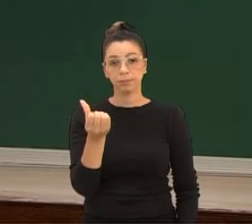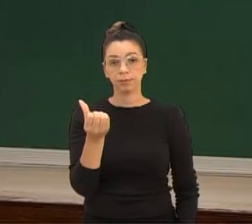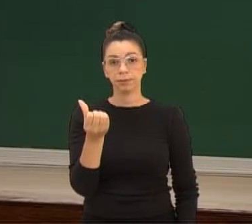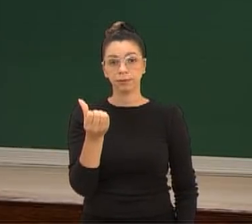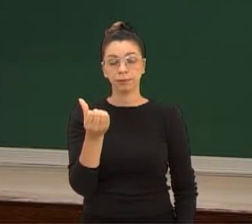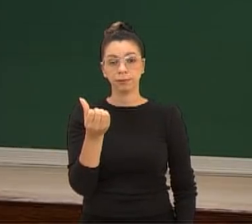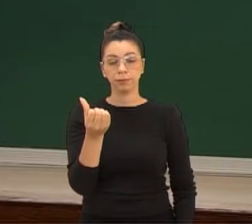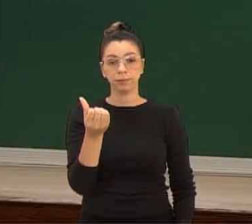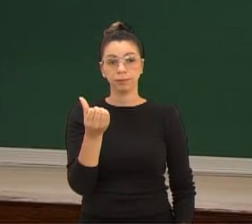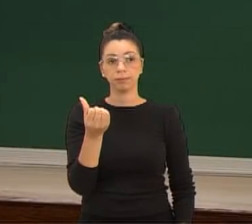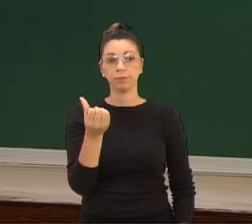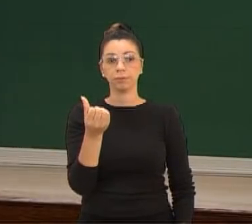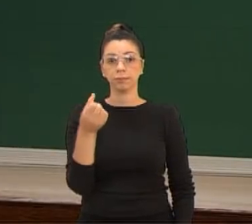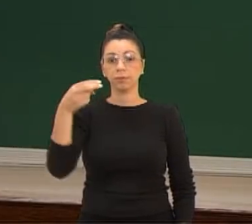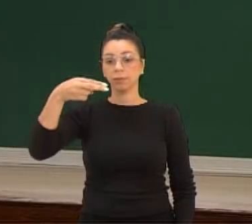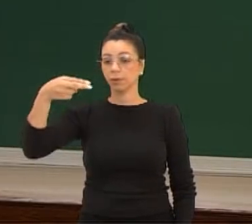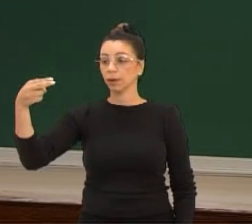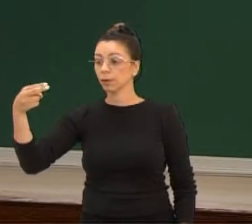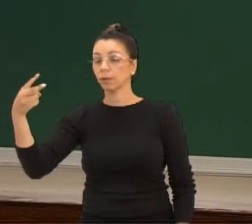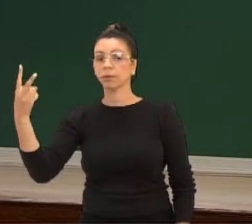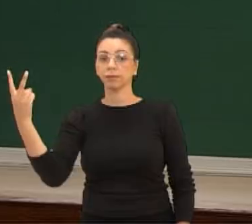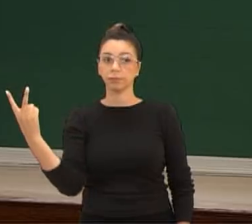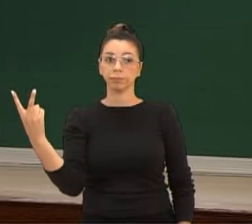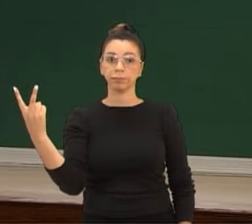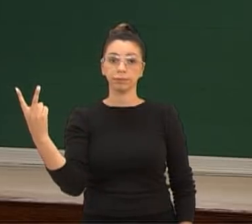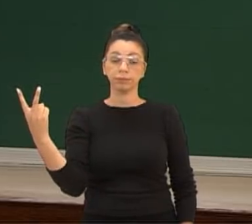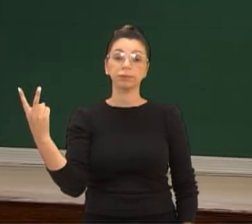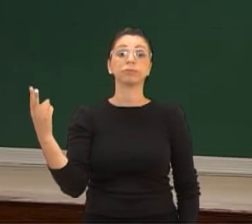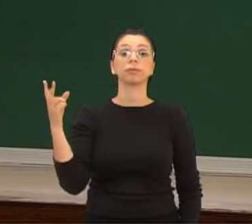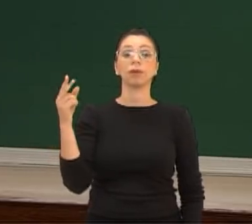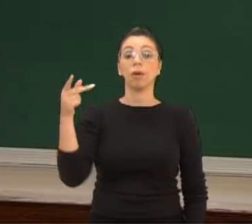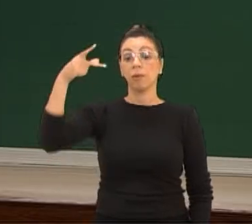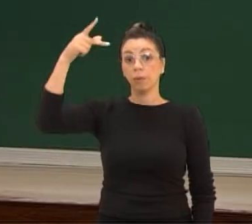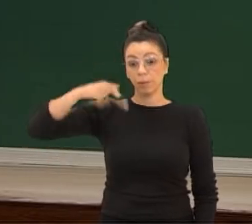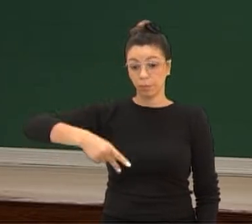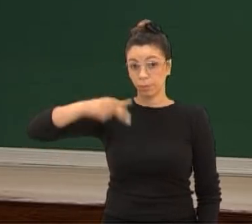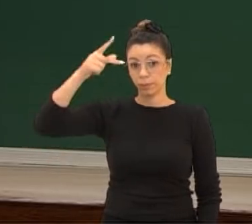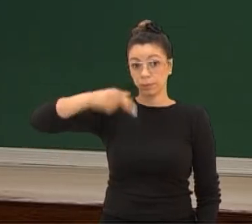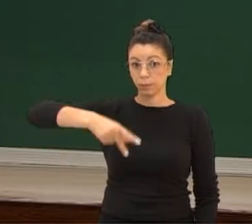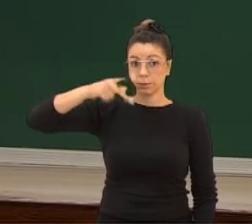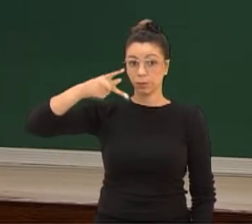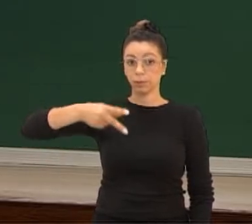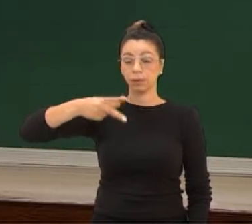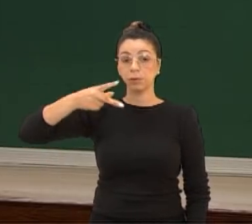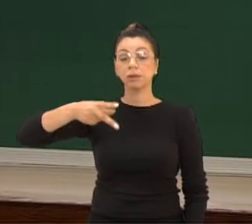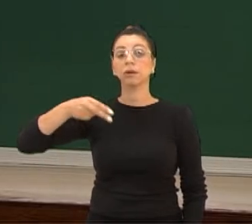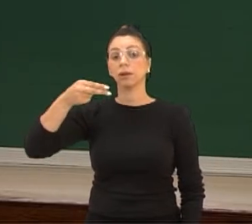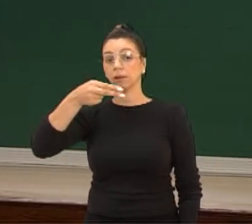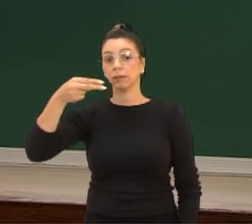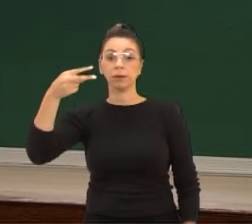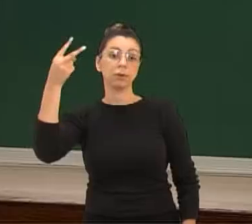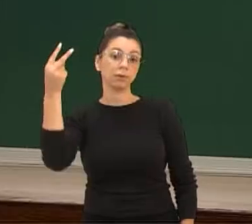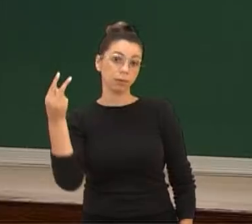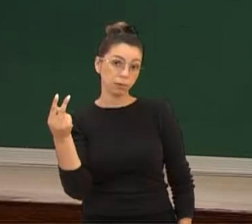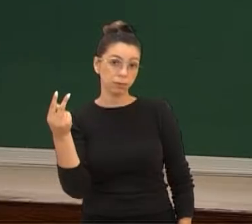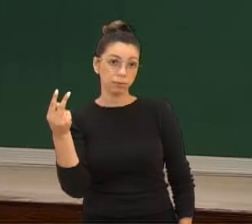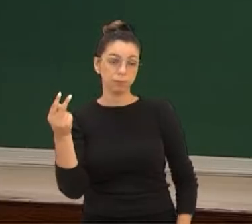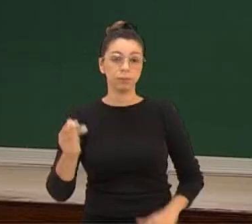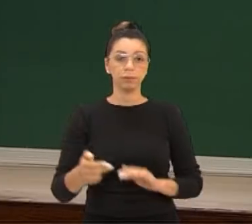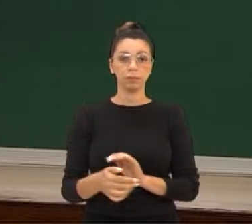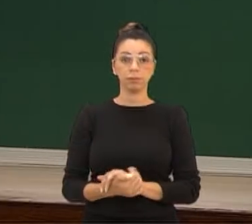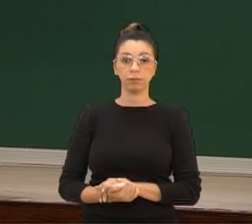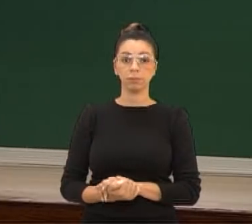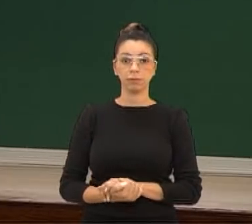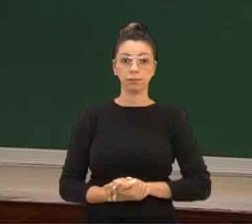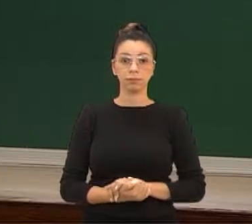18,6, tá? Desculpe. E sei que a razão entre esses dois comprimentos é igual a